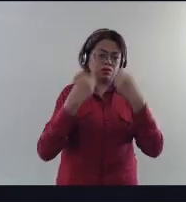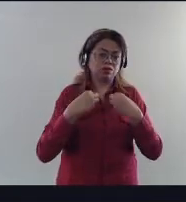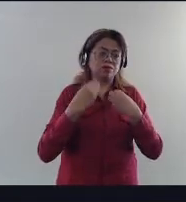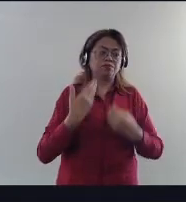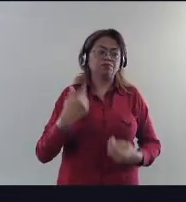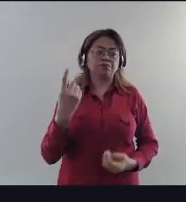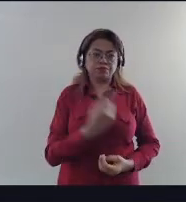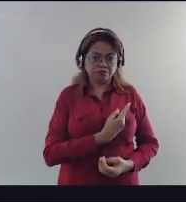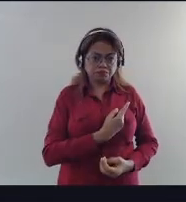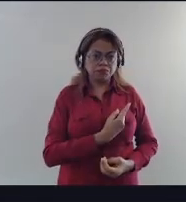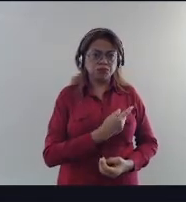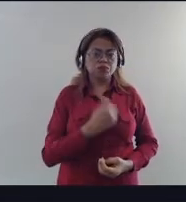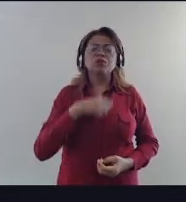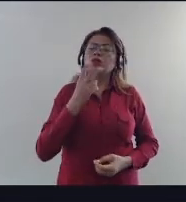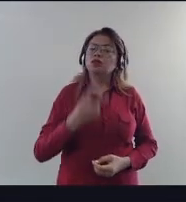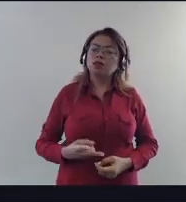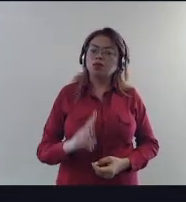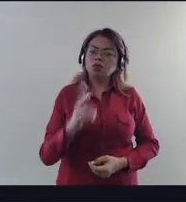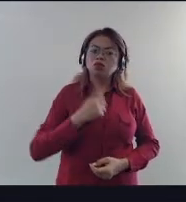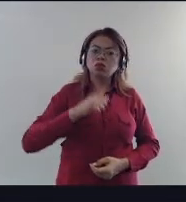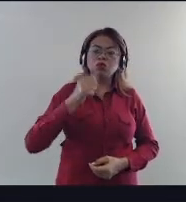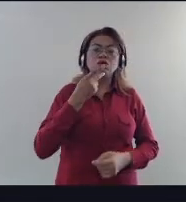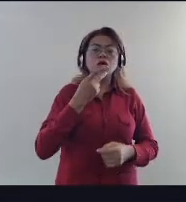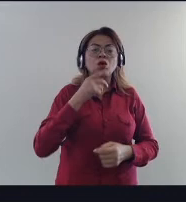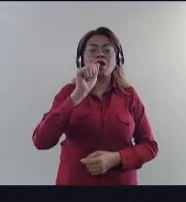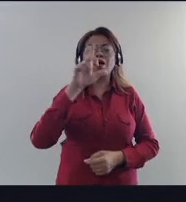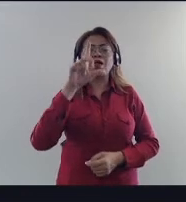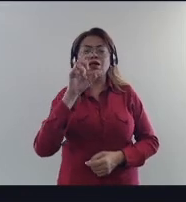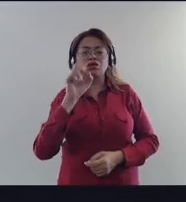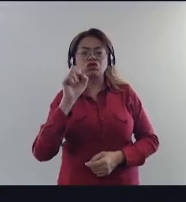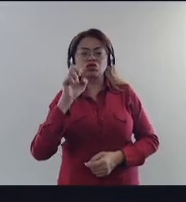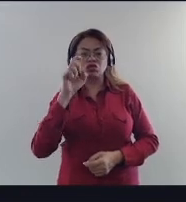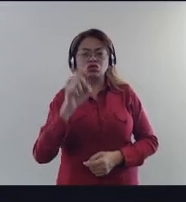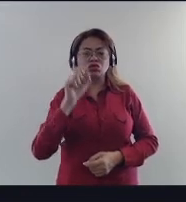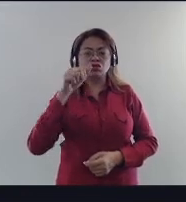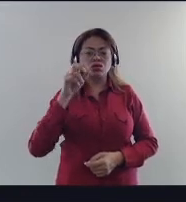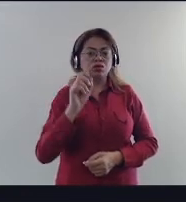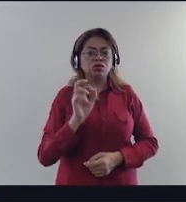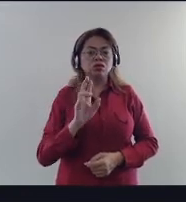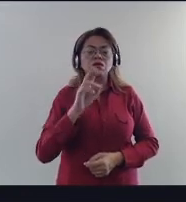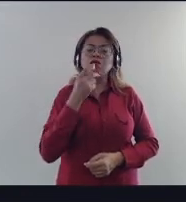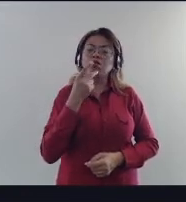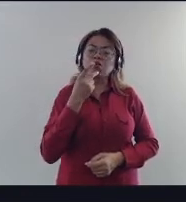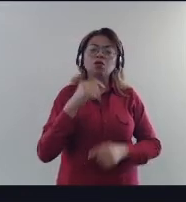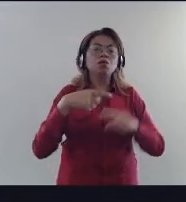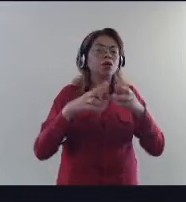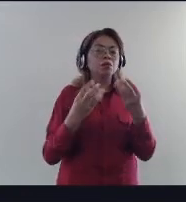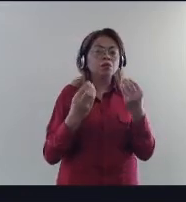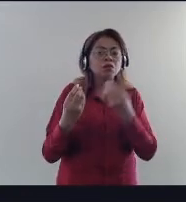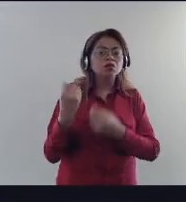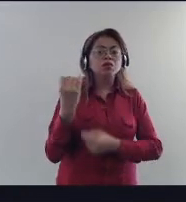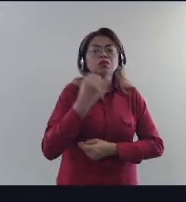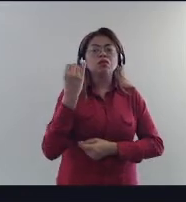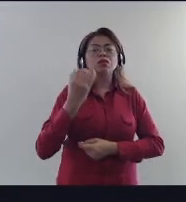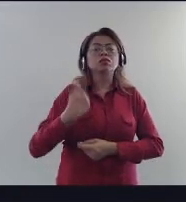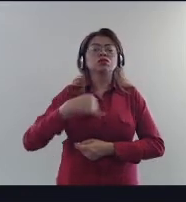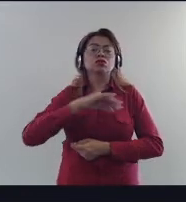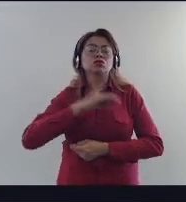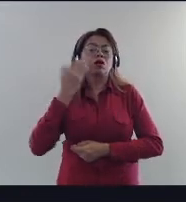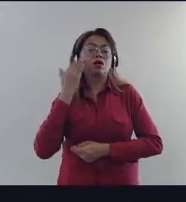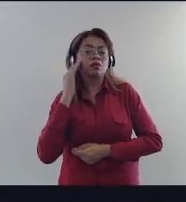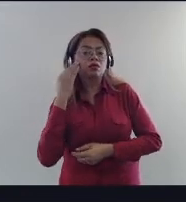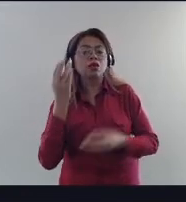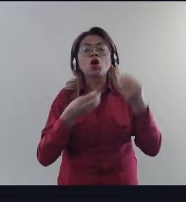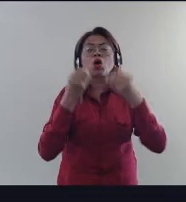vou reforçar o que o Alexandre falou, porque é muito importante a gente entender como que